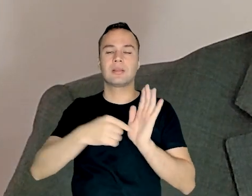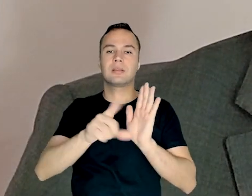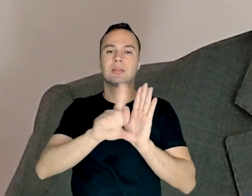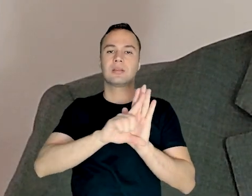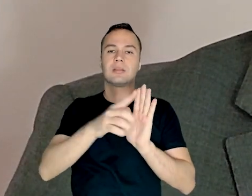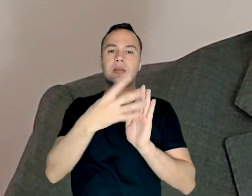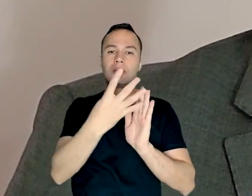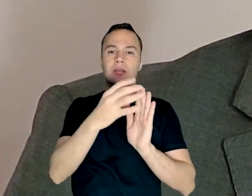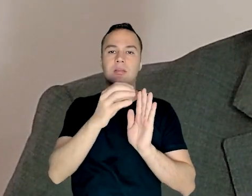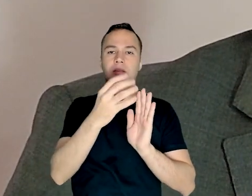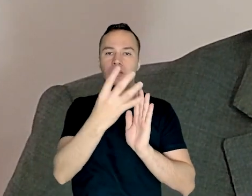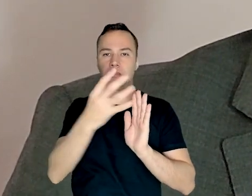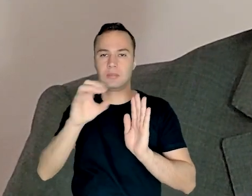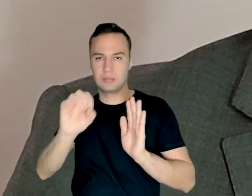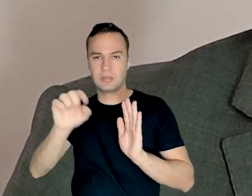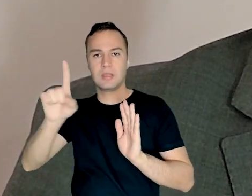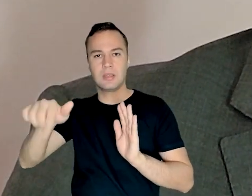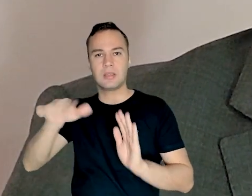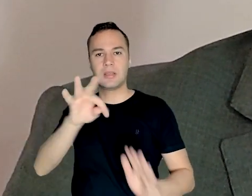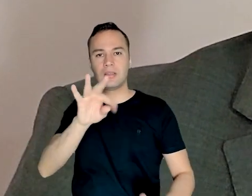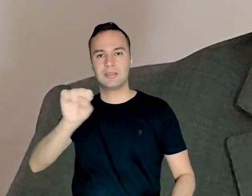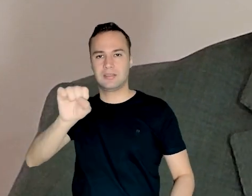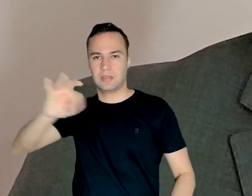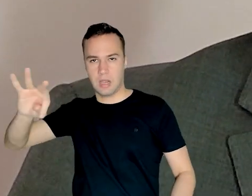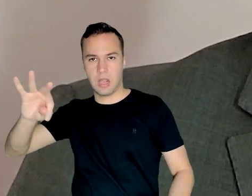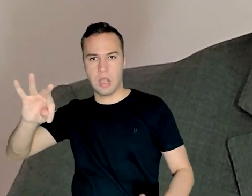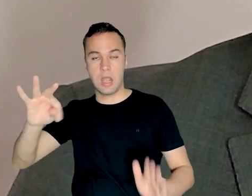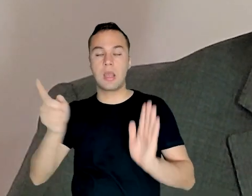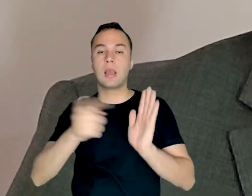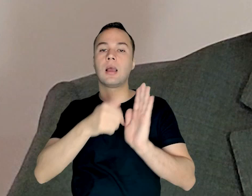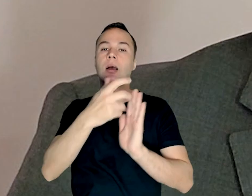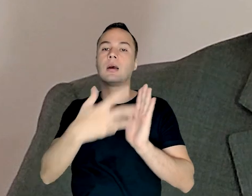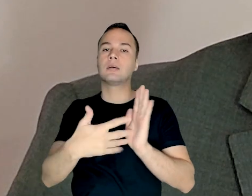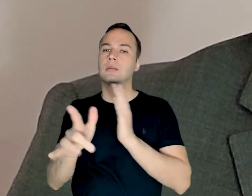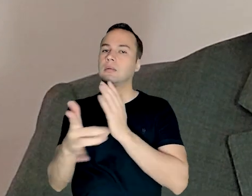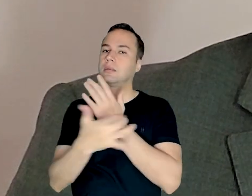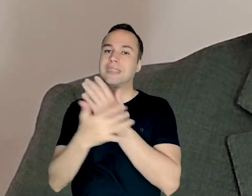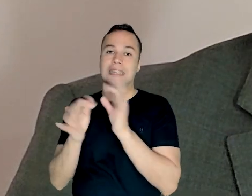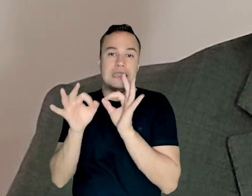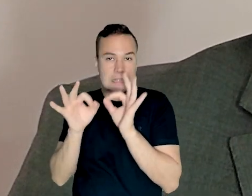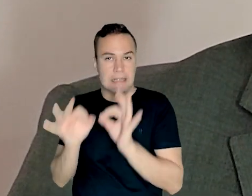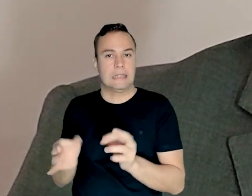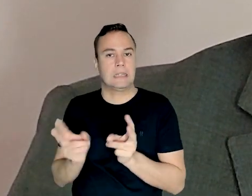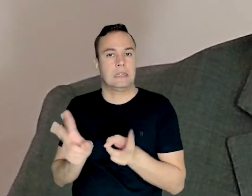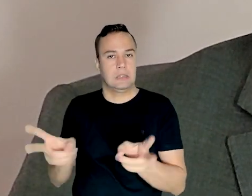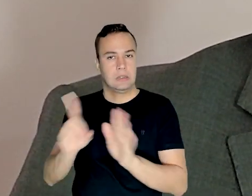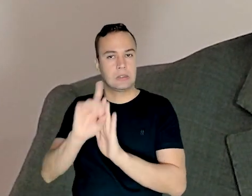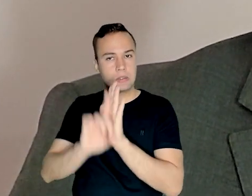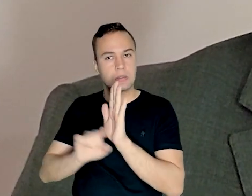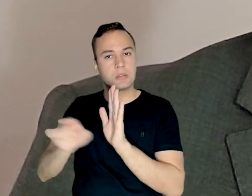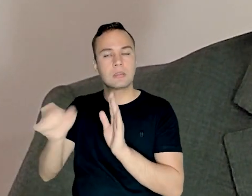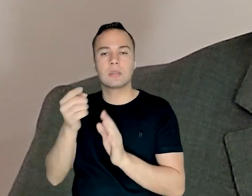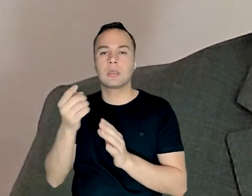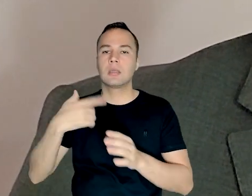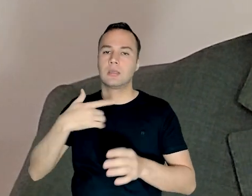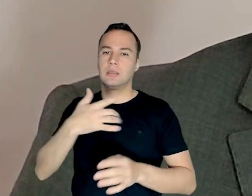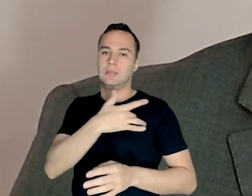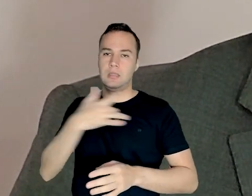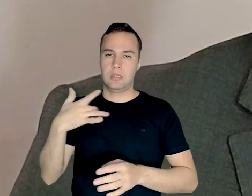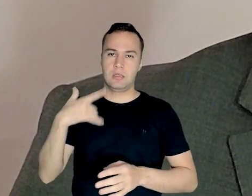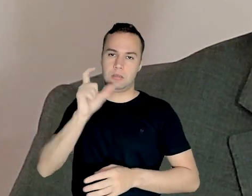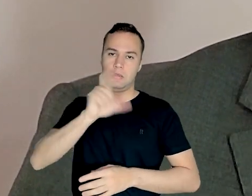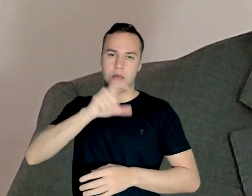constante da súmula 440 do TST, que diz que fica assegurado o direito à manutenção do plano